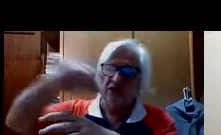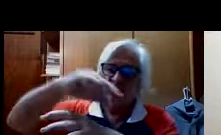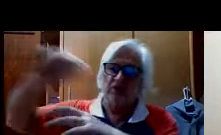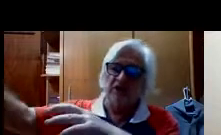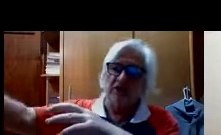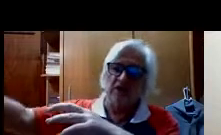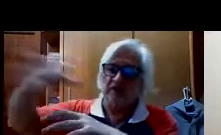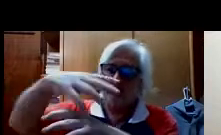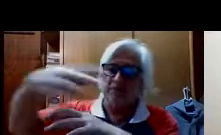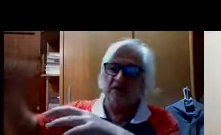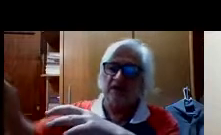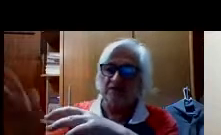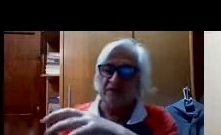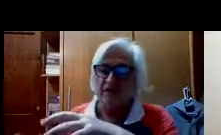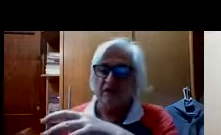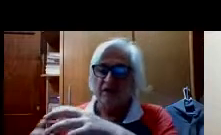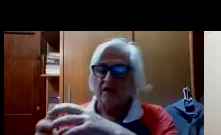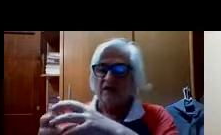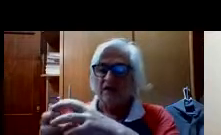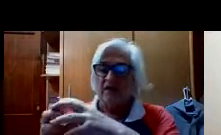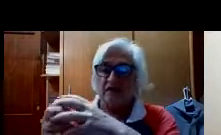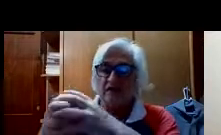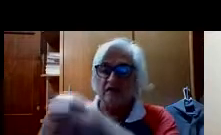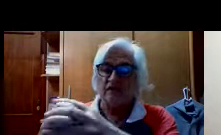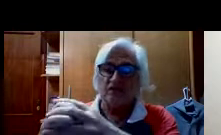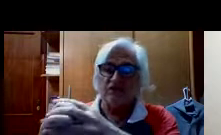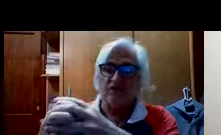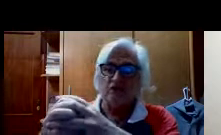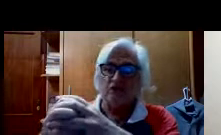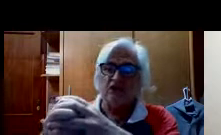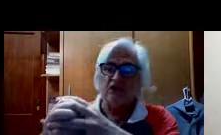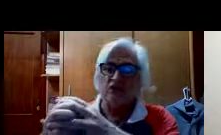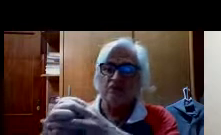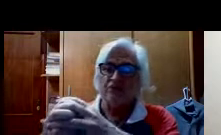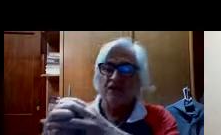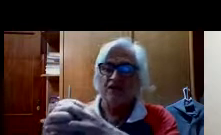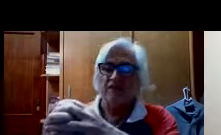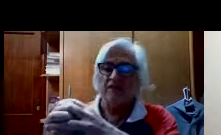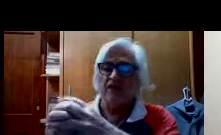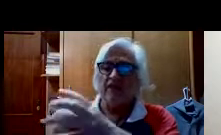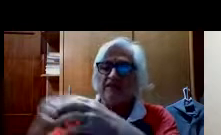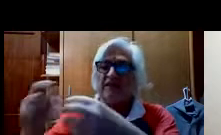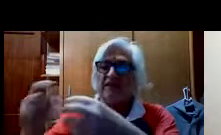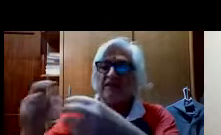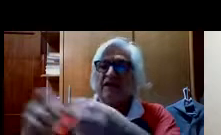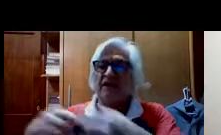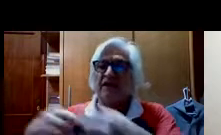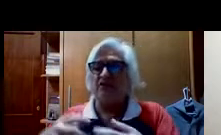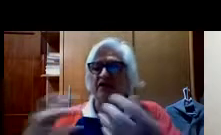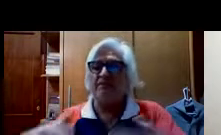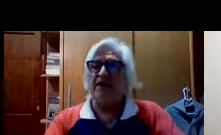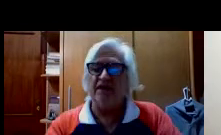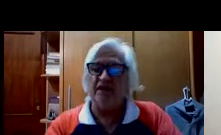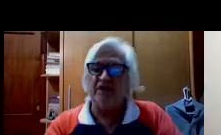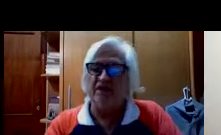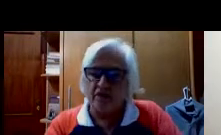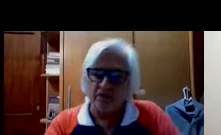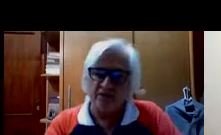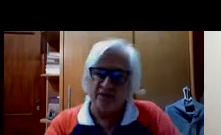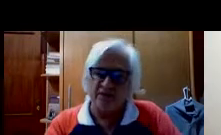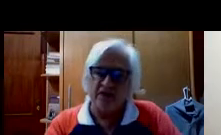está meio doidão, está de bobeira. Se você juntou isso, esse elétron não